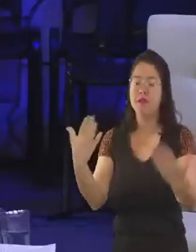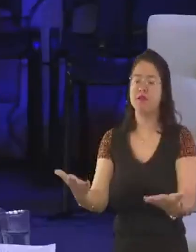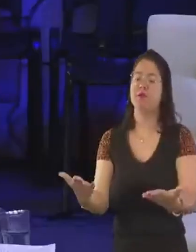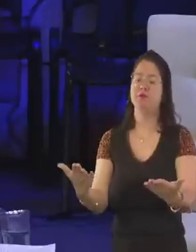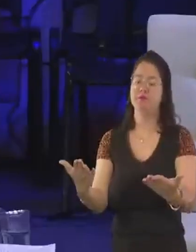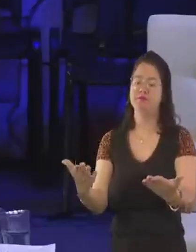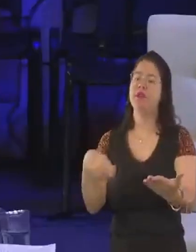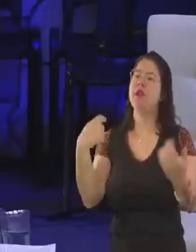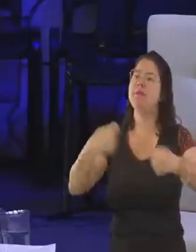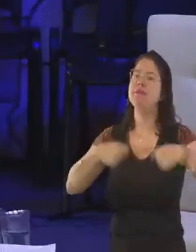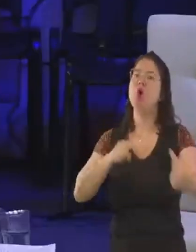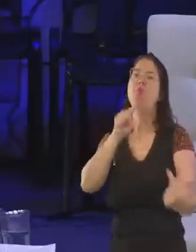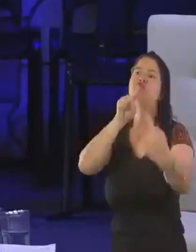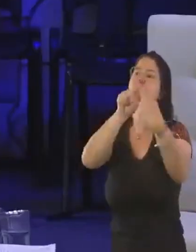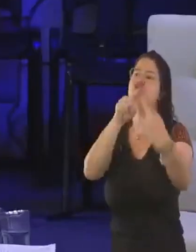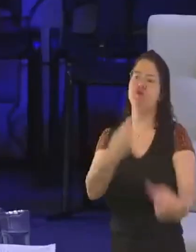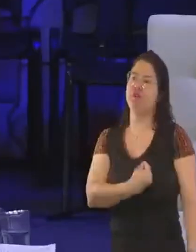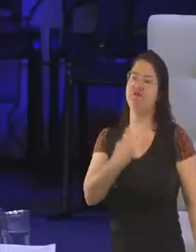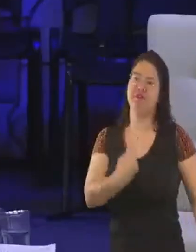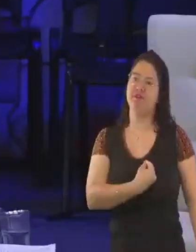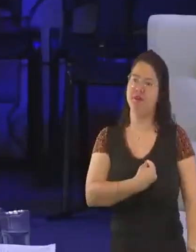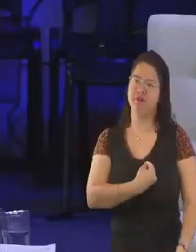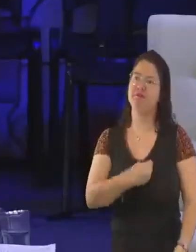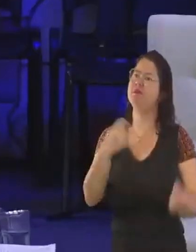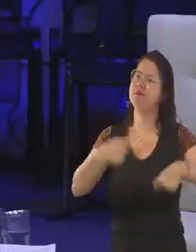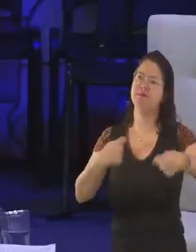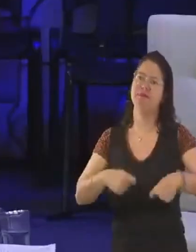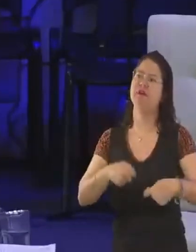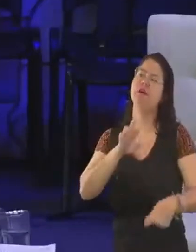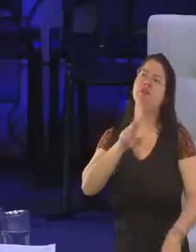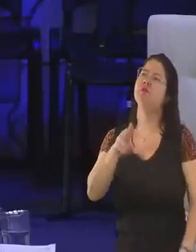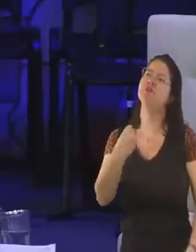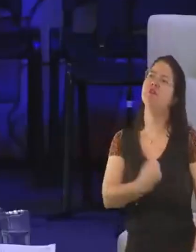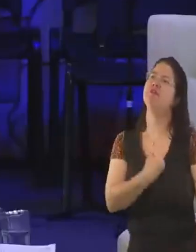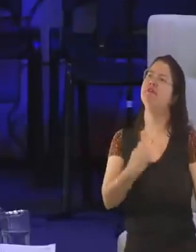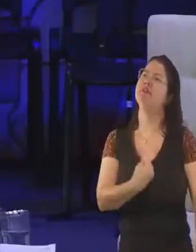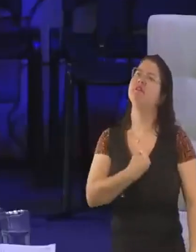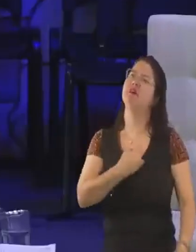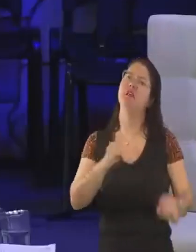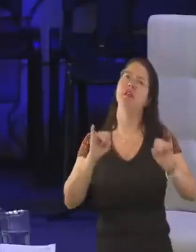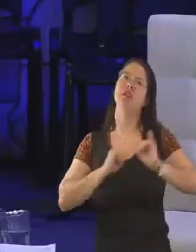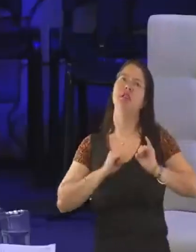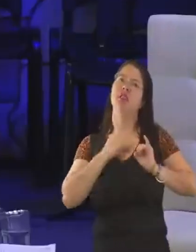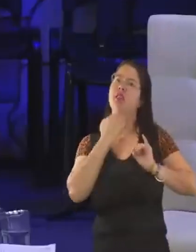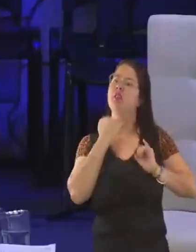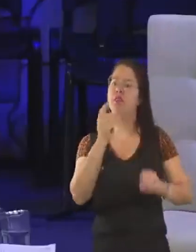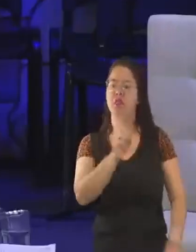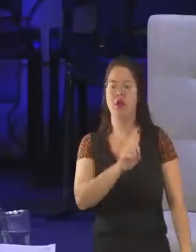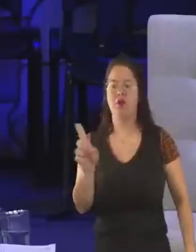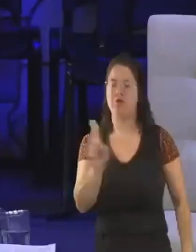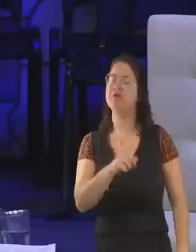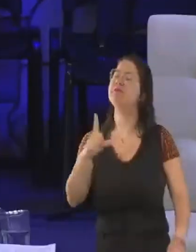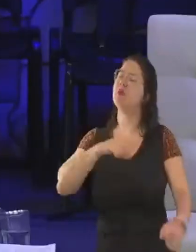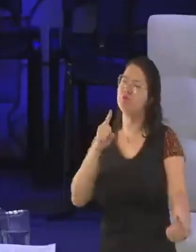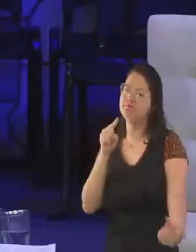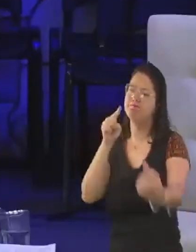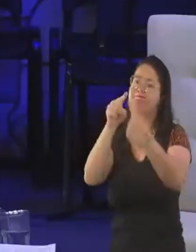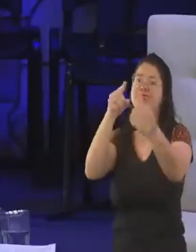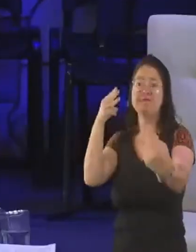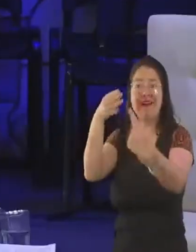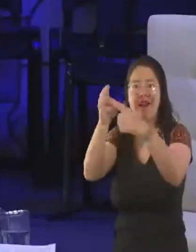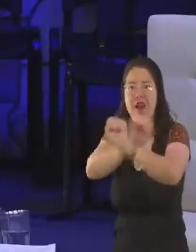vivemos sem um propósito, nós vivemos esperando o nosso Rei. Concluindo, meus amados